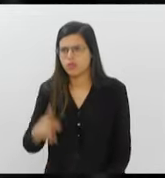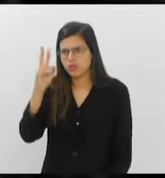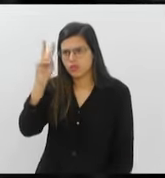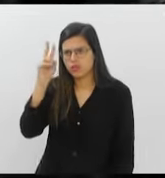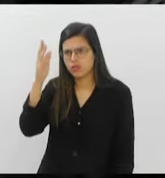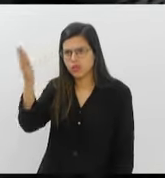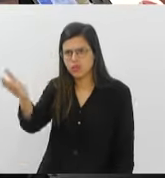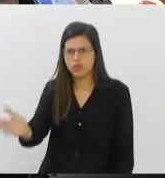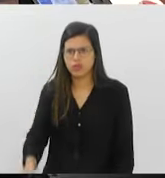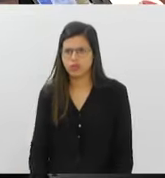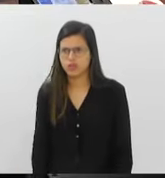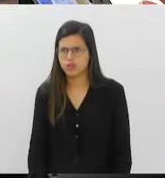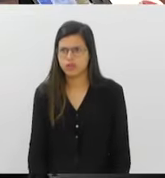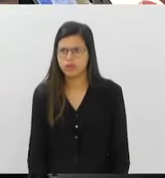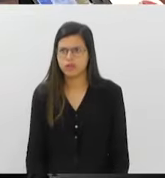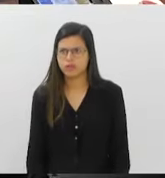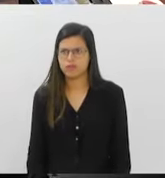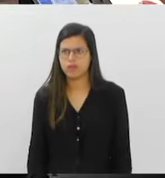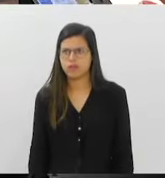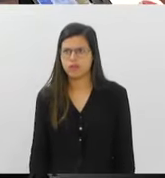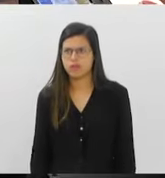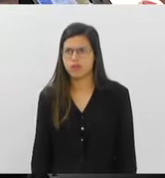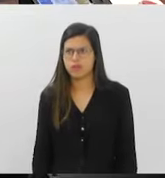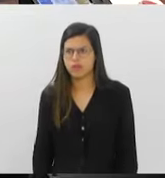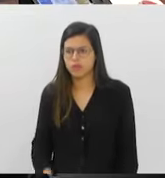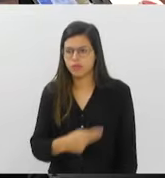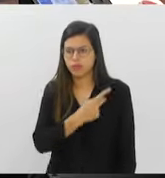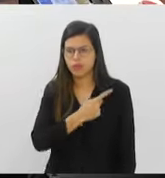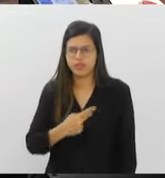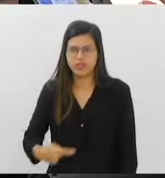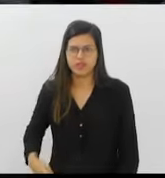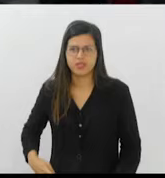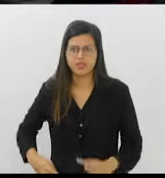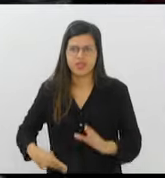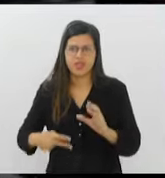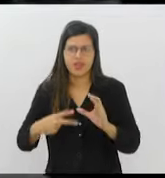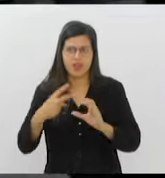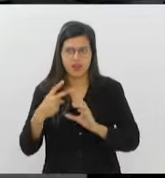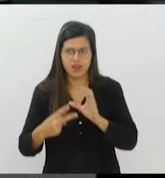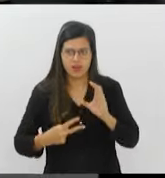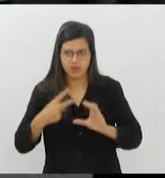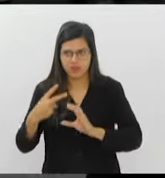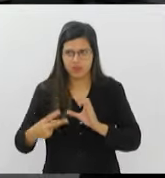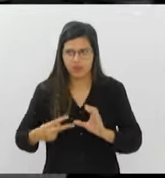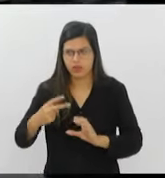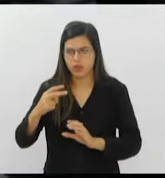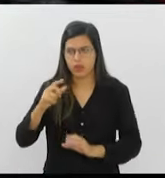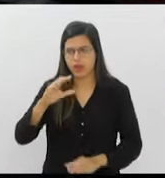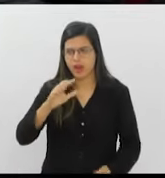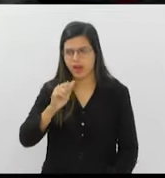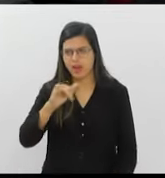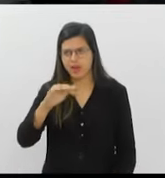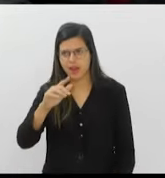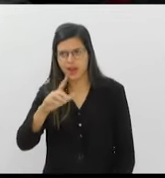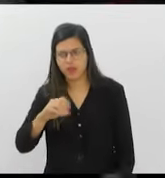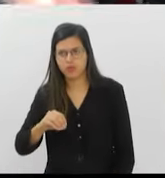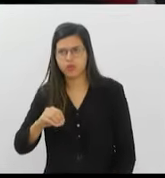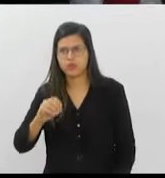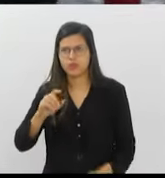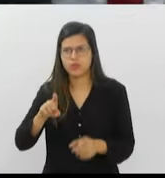Destacar a presença aqui do presidente da Câmara do Rio de Janeiro, vereador Carlos Caiado, vereador doutor Gilberto também, seja muito